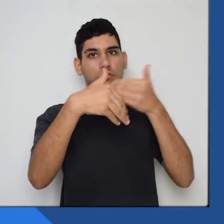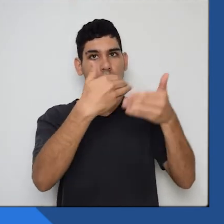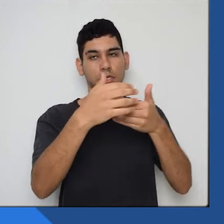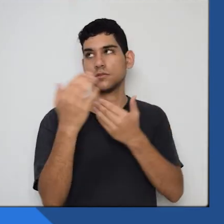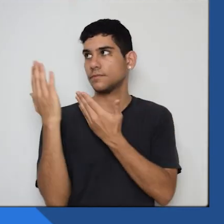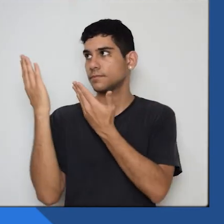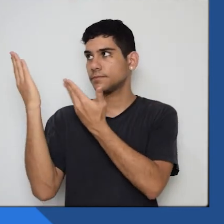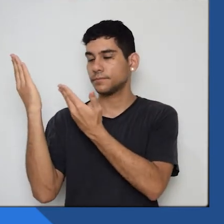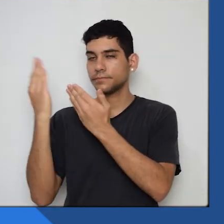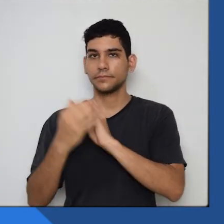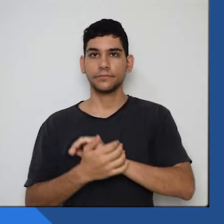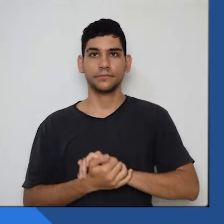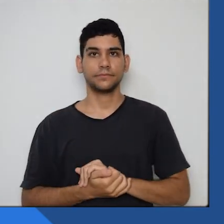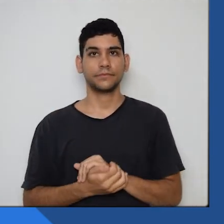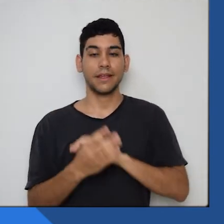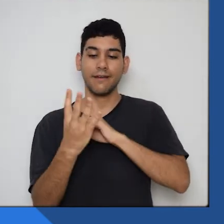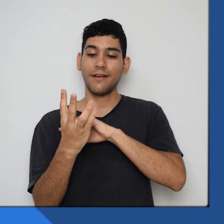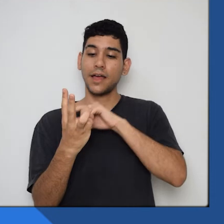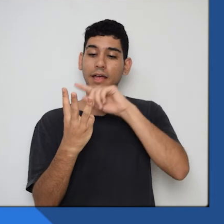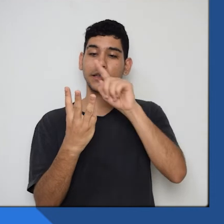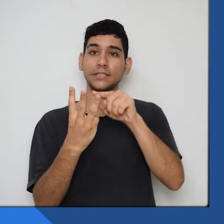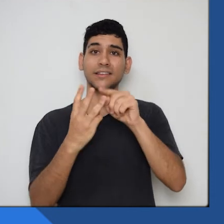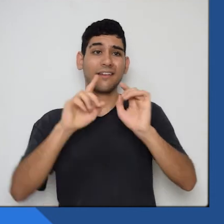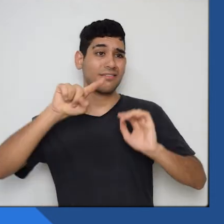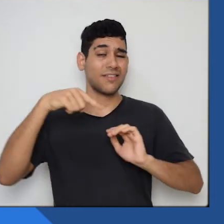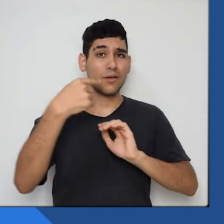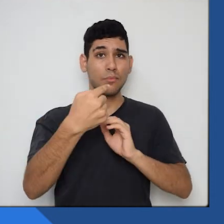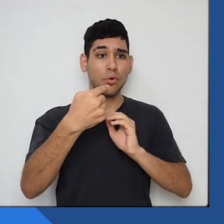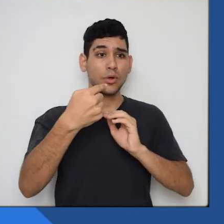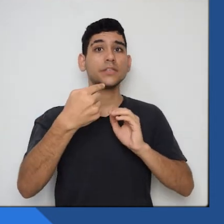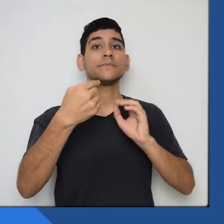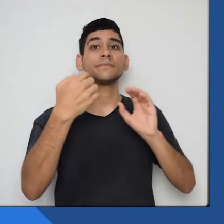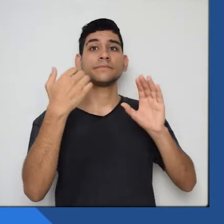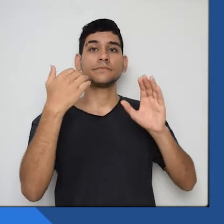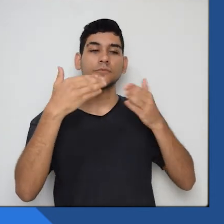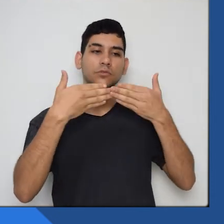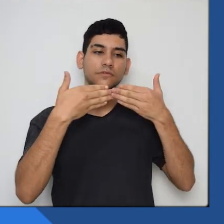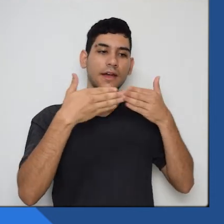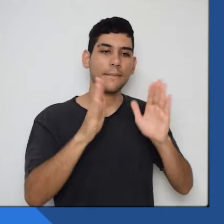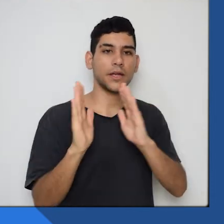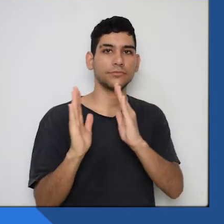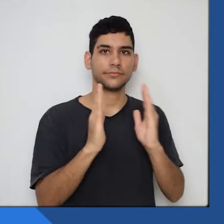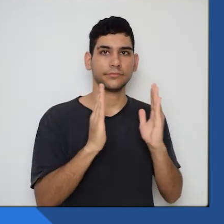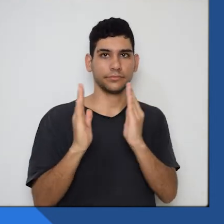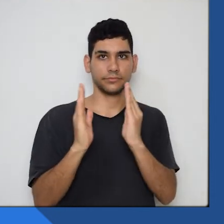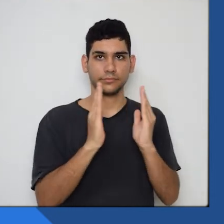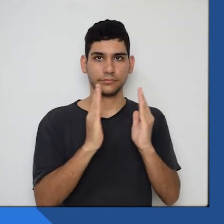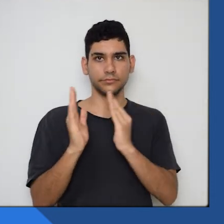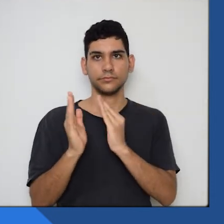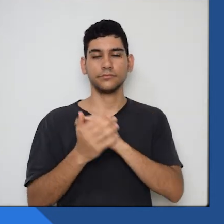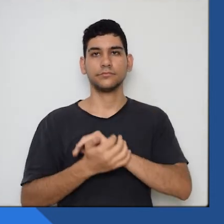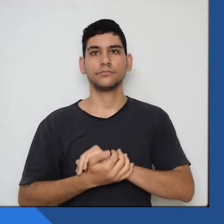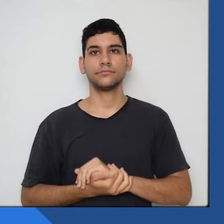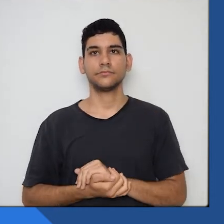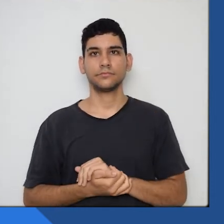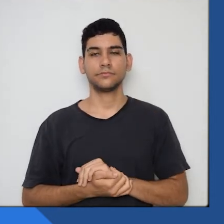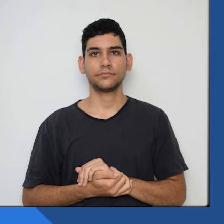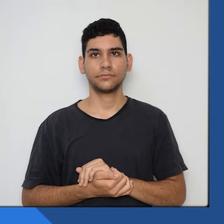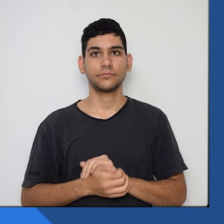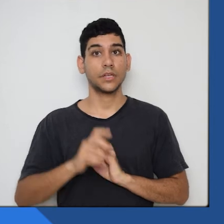durante a tentativa também. Esta opção aqui, a terceira, é mais tarde, enquanto ainda estiver aberto.